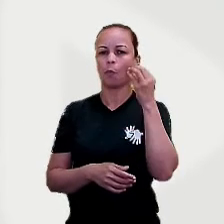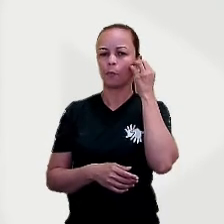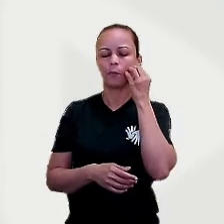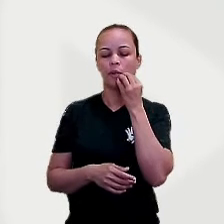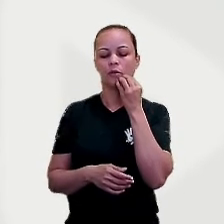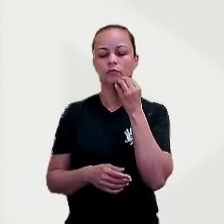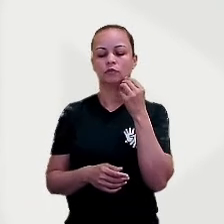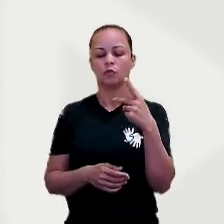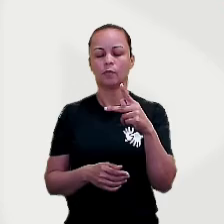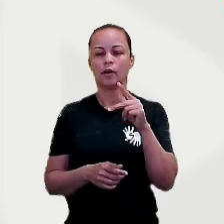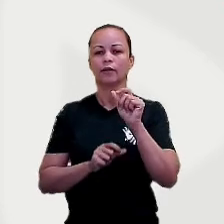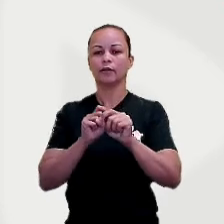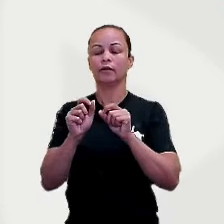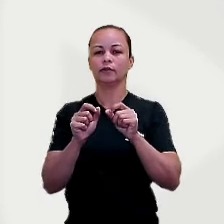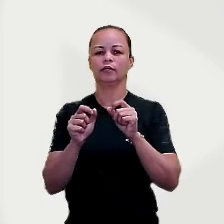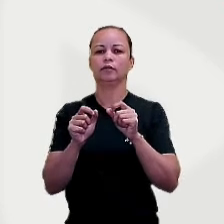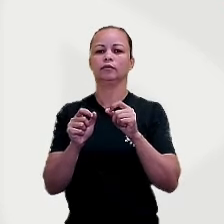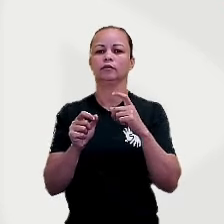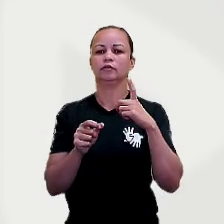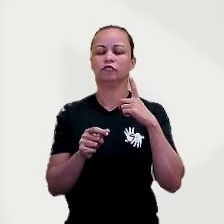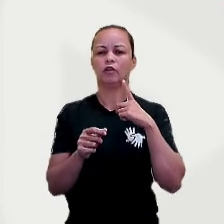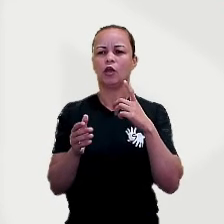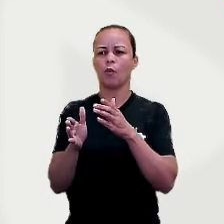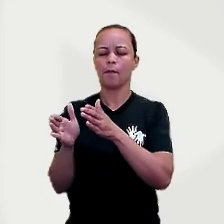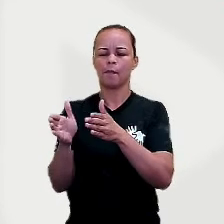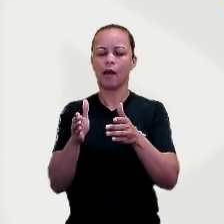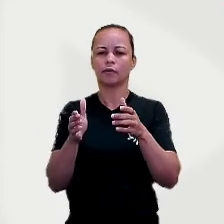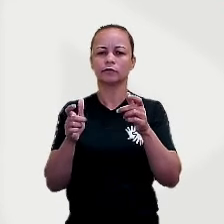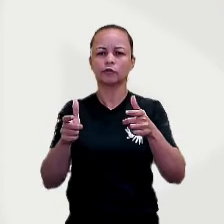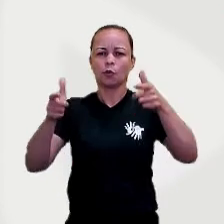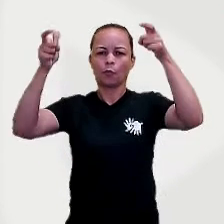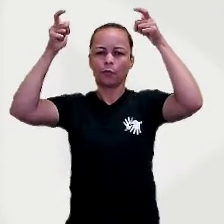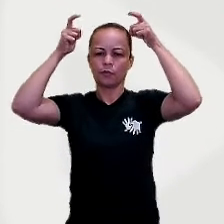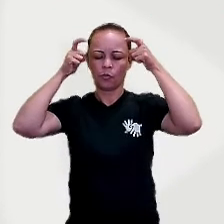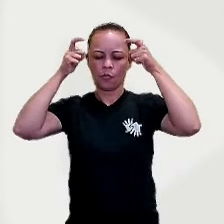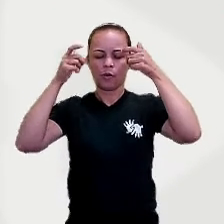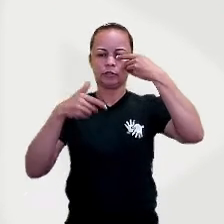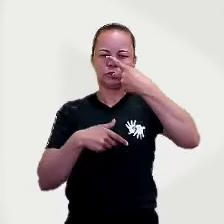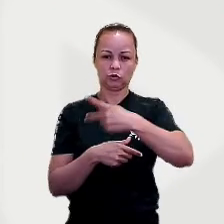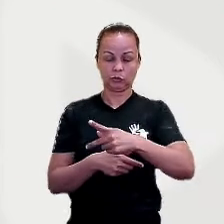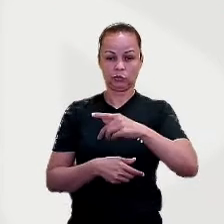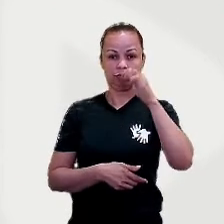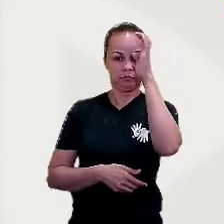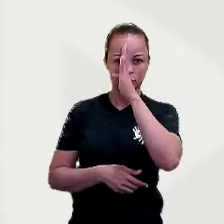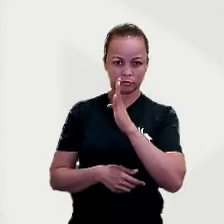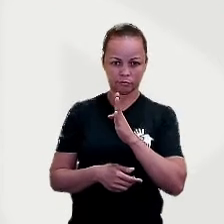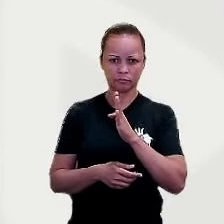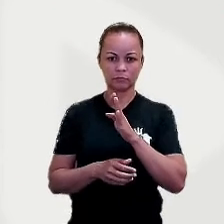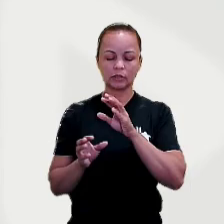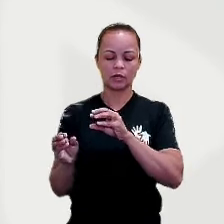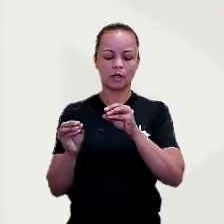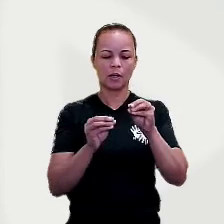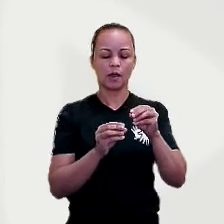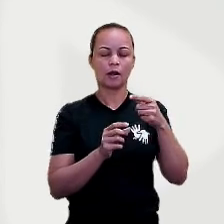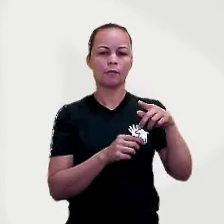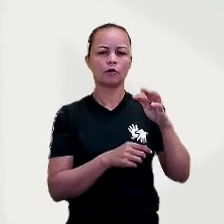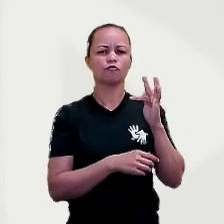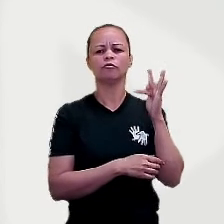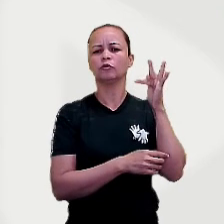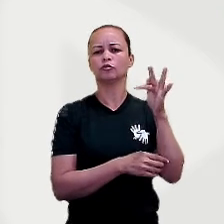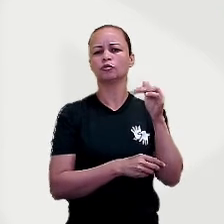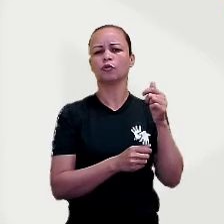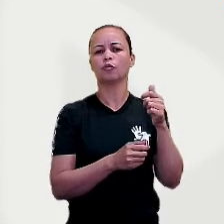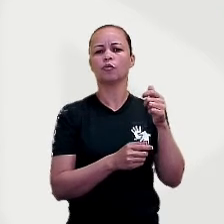uma parte da coroa portuguesa em solo brasileiro e para poder futuramente